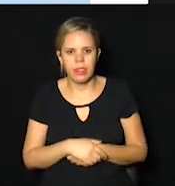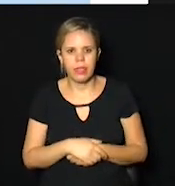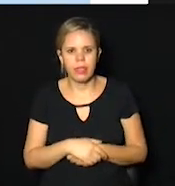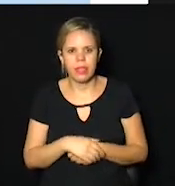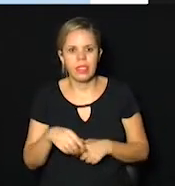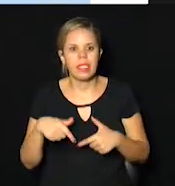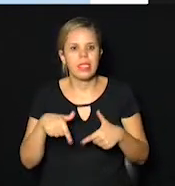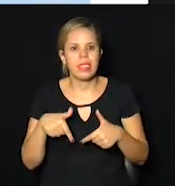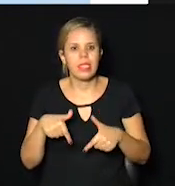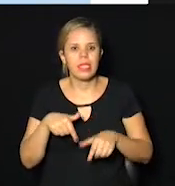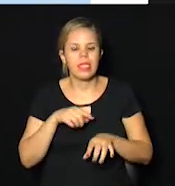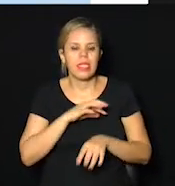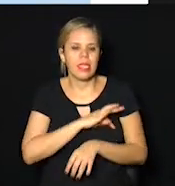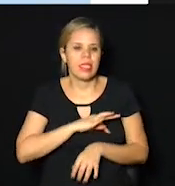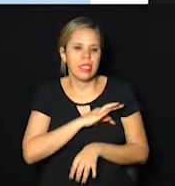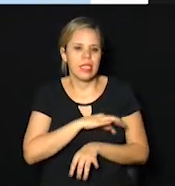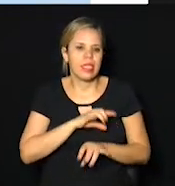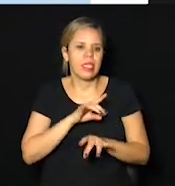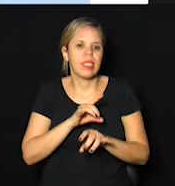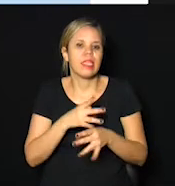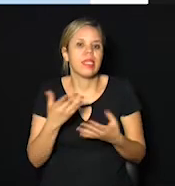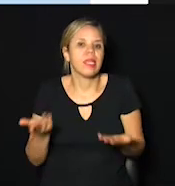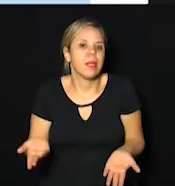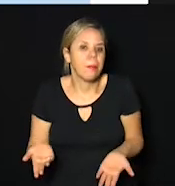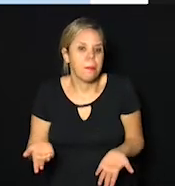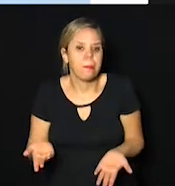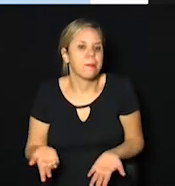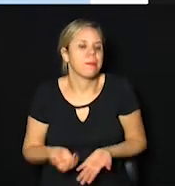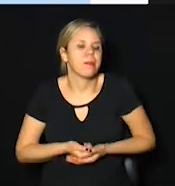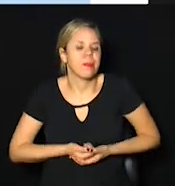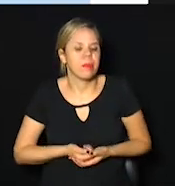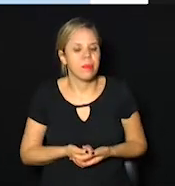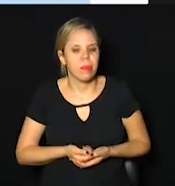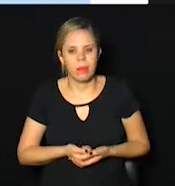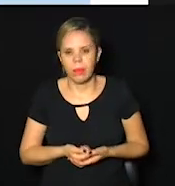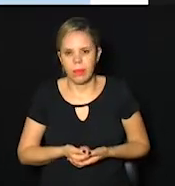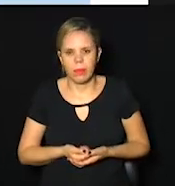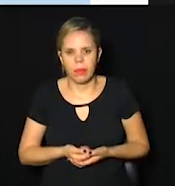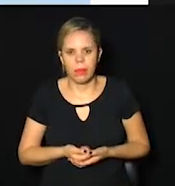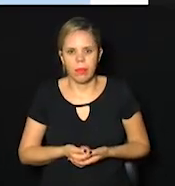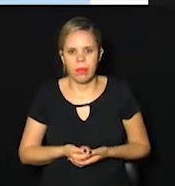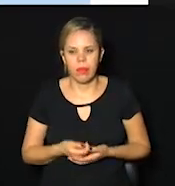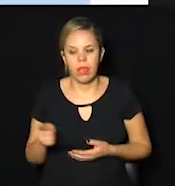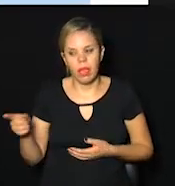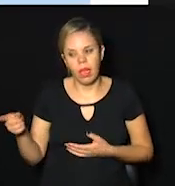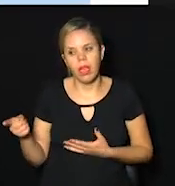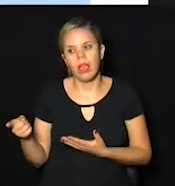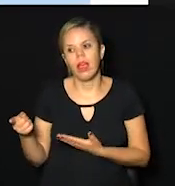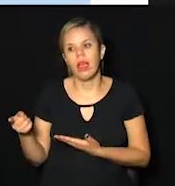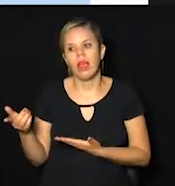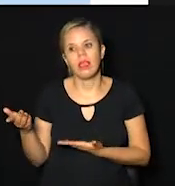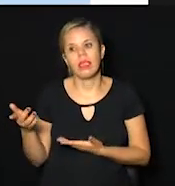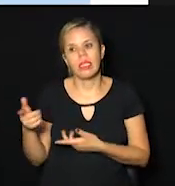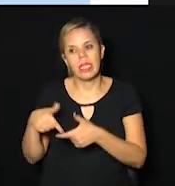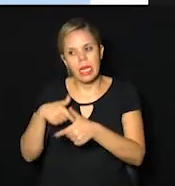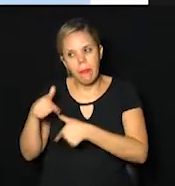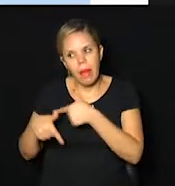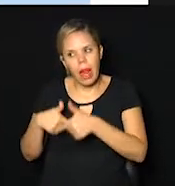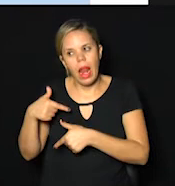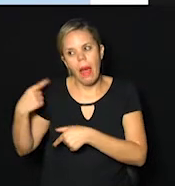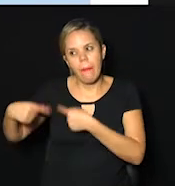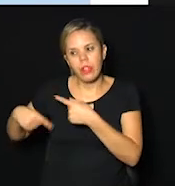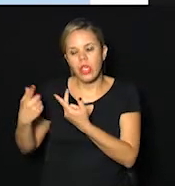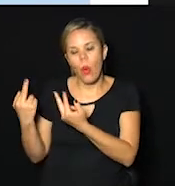trabalhar tecnicamente. O que é isso? Tratar a política como ciência. Note, se